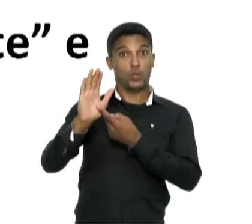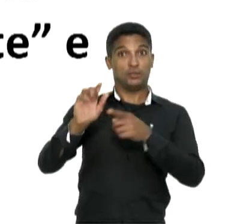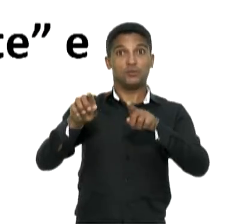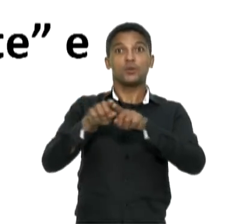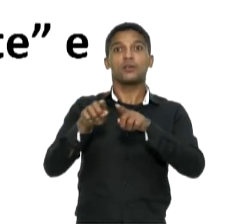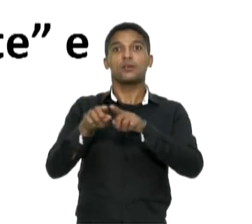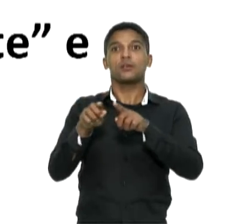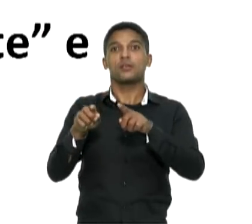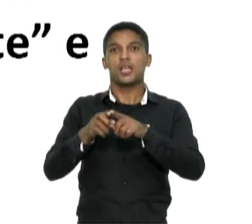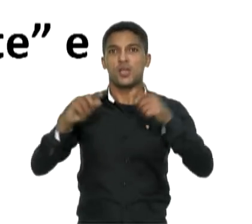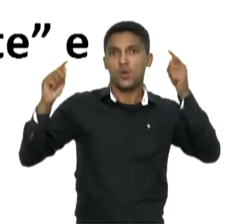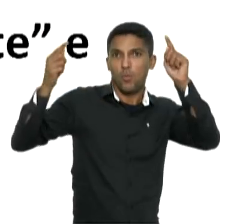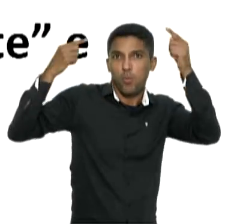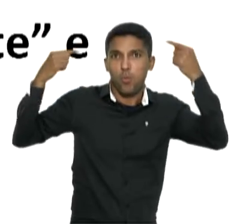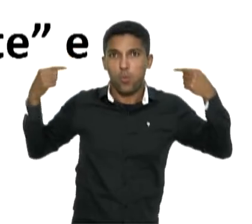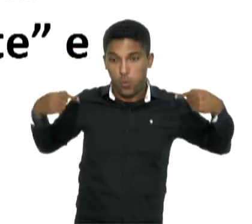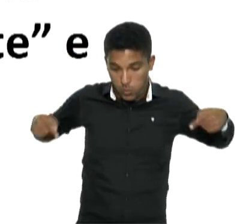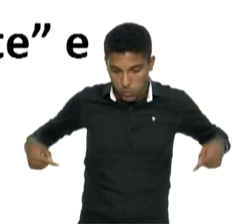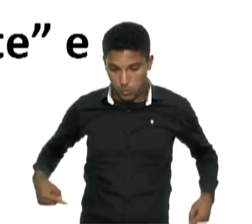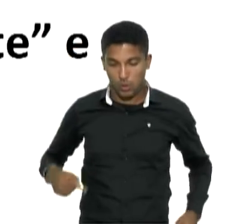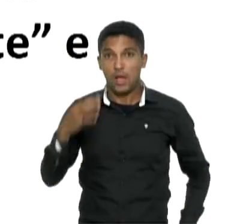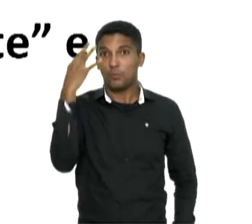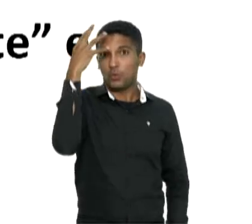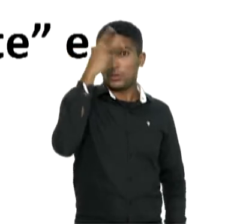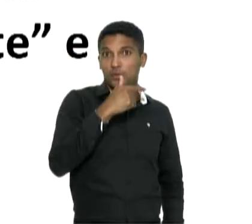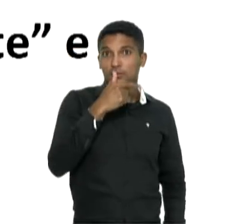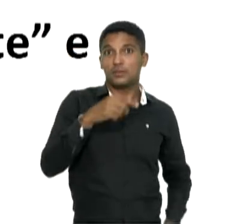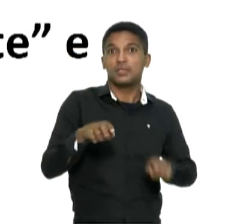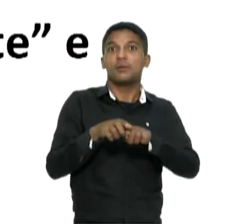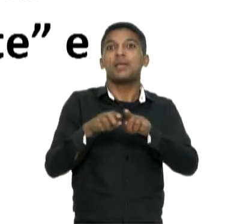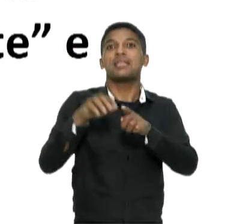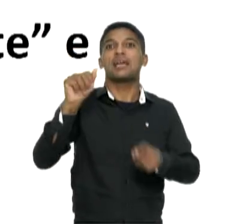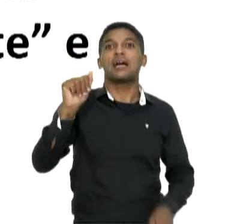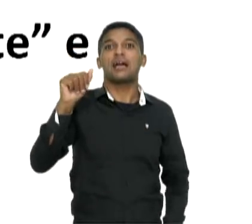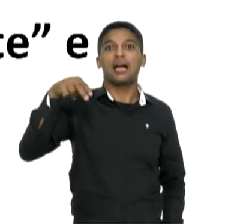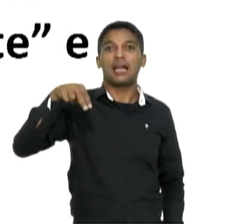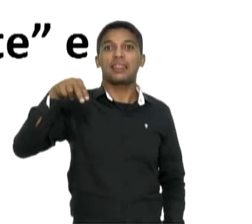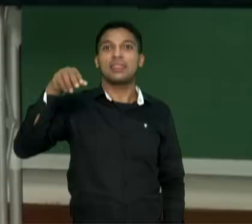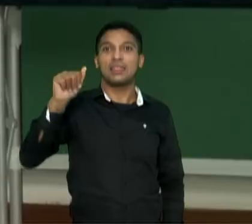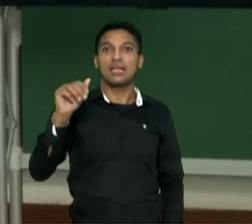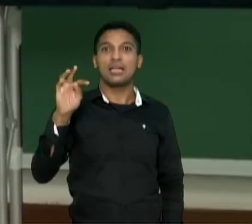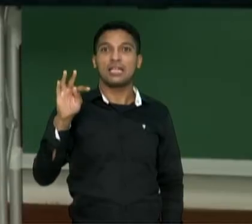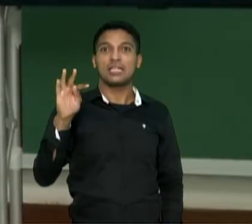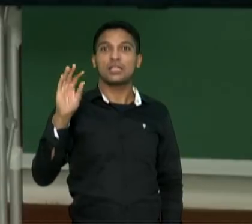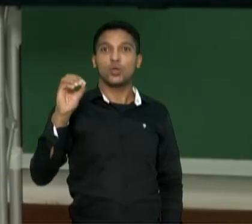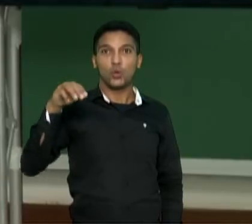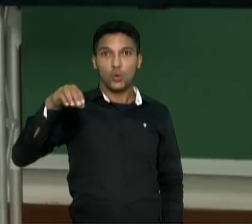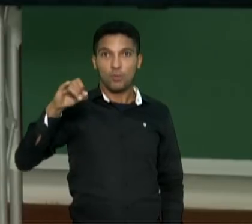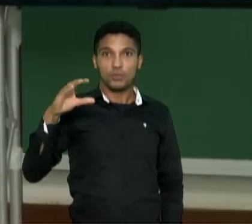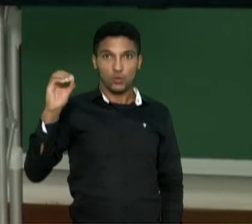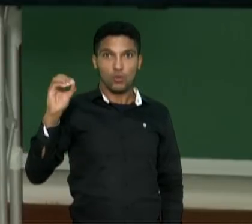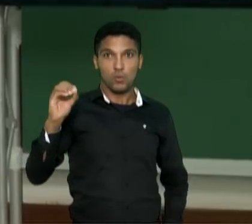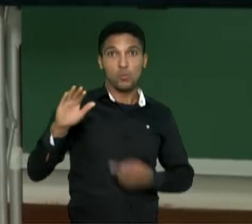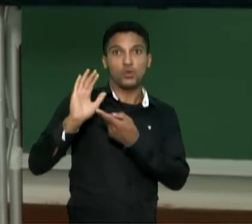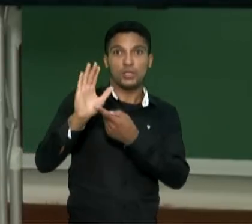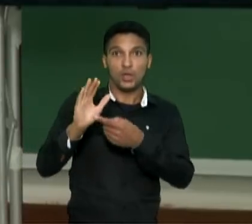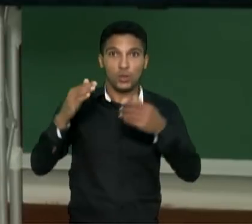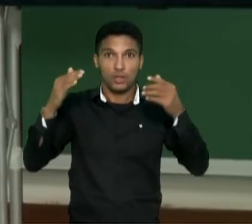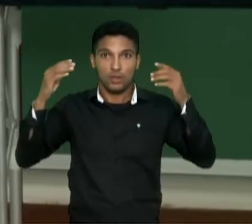conhecimento anatômico. O tamanho bem empilhado torna mais distante e divino. Então, quando Michelangelo fez esse